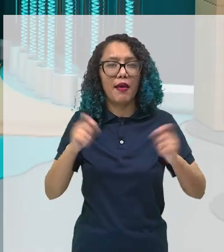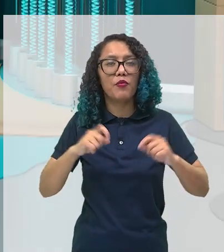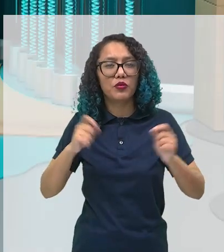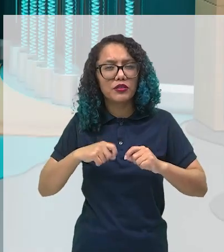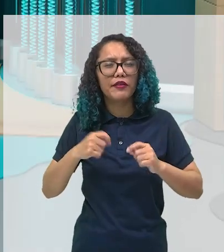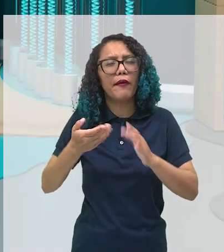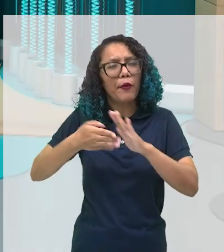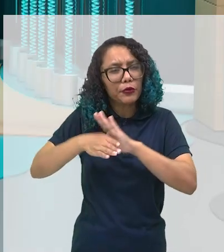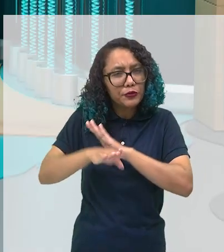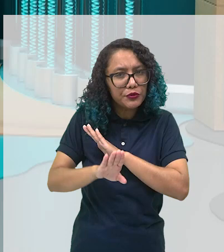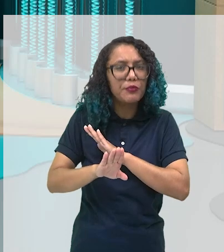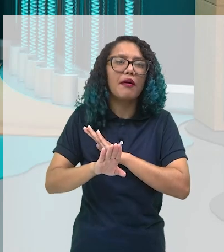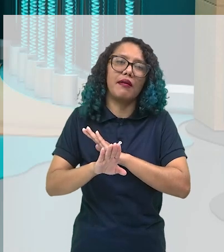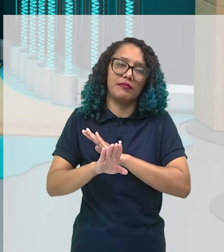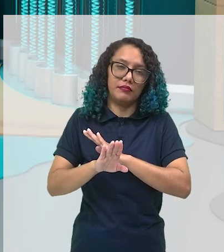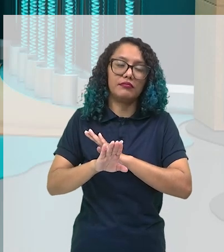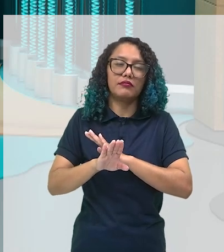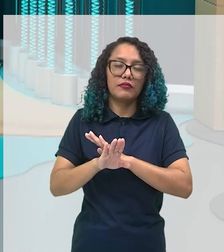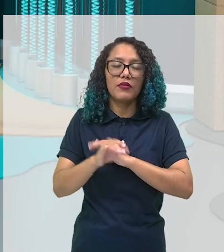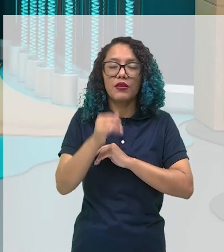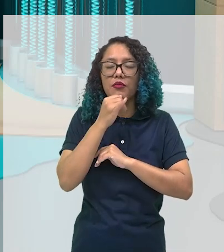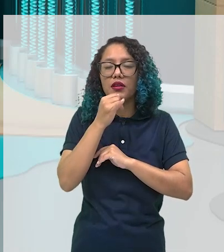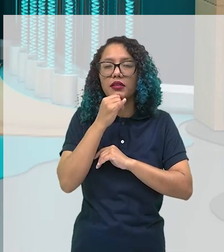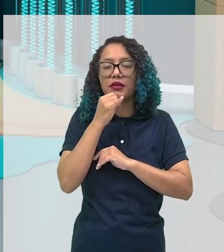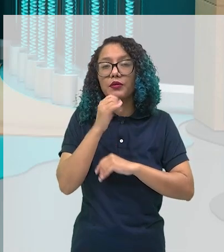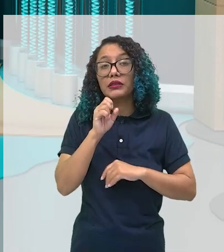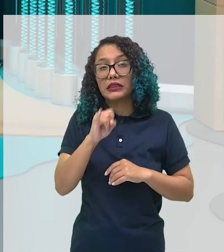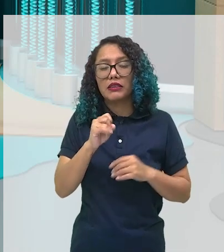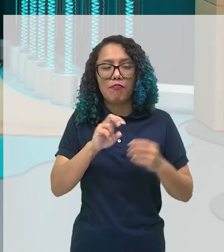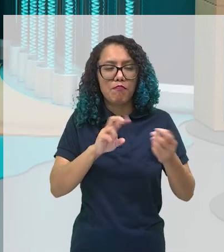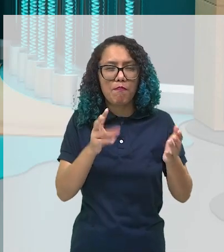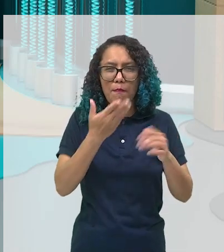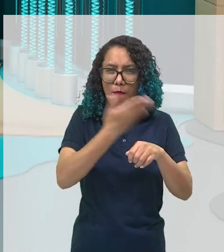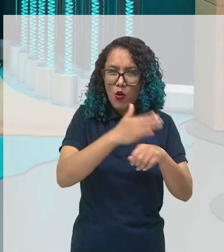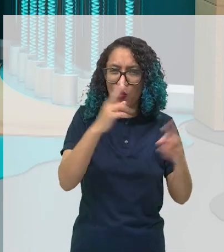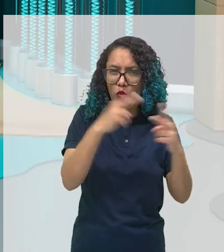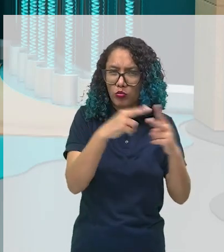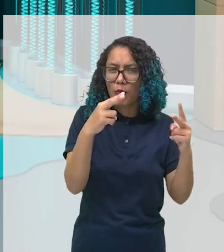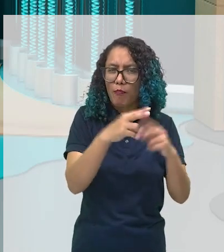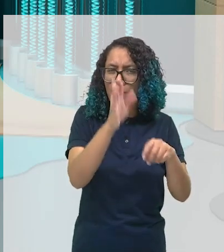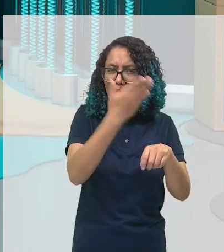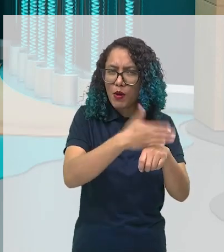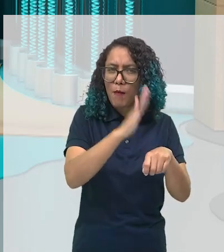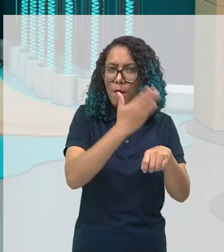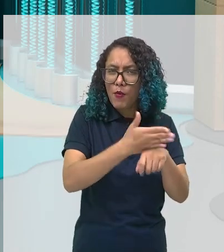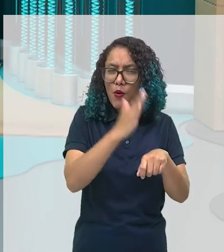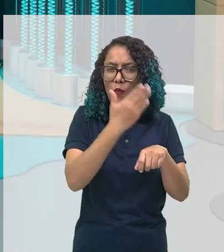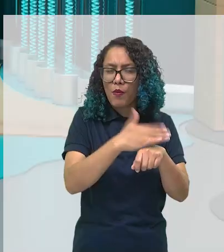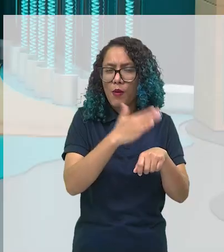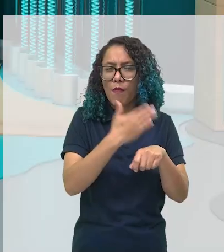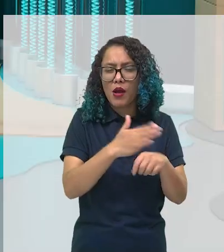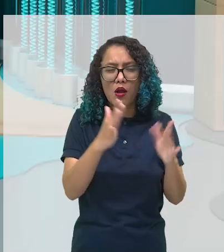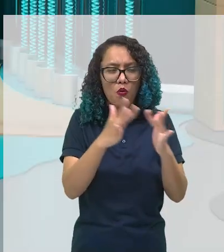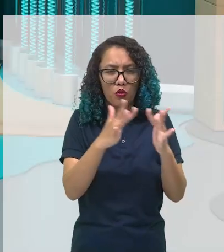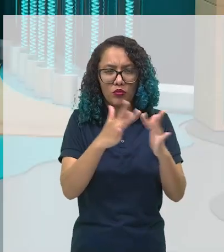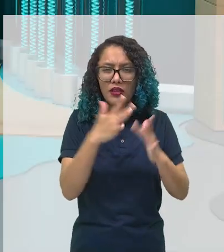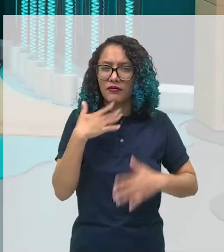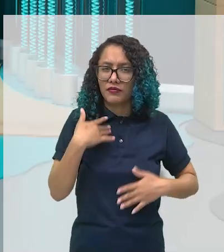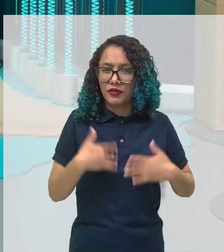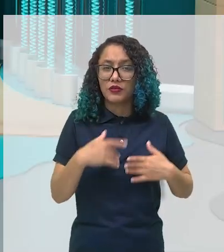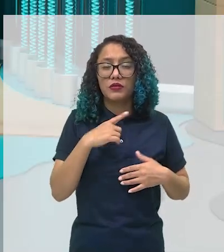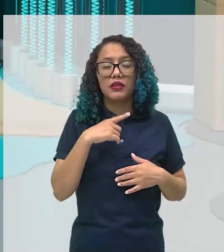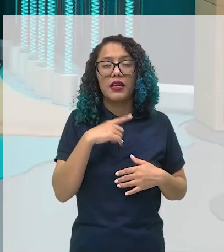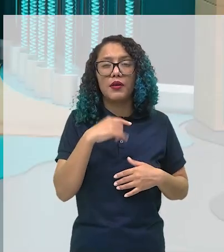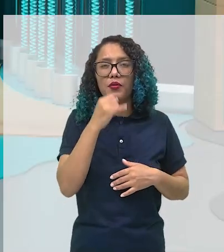mesma forma como na luta, quem está ali lutando, praticando alguma luta com contato físico, não vai